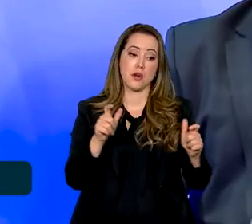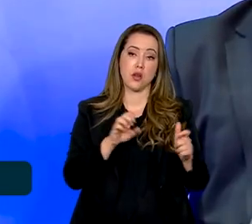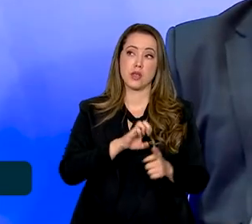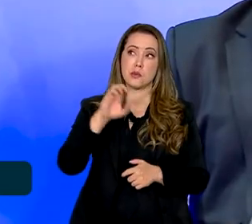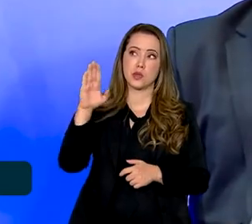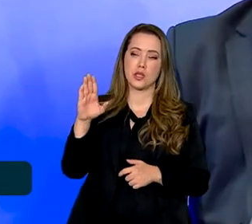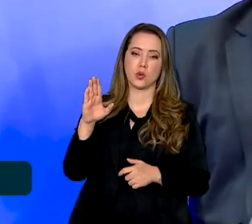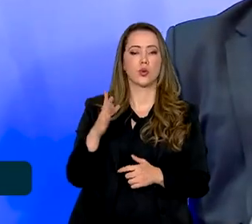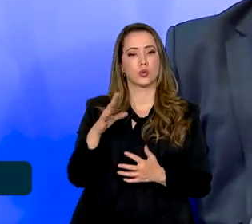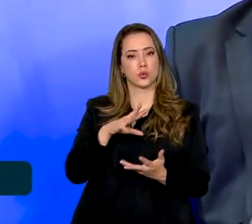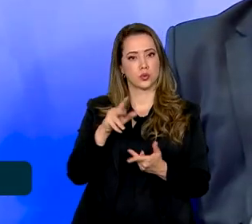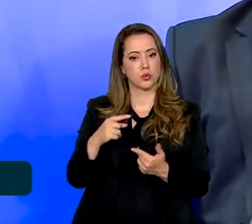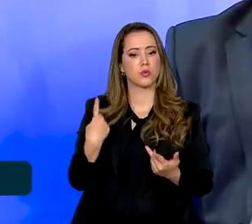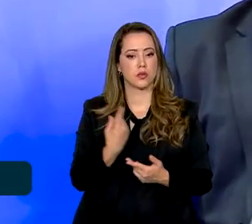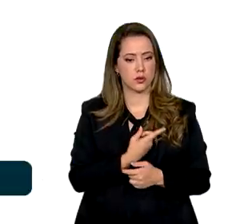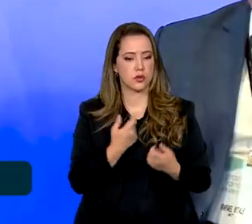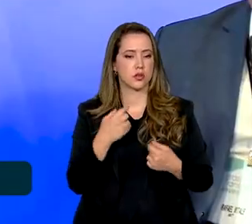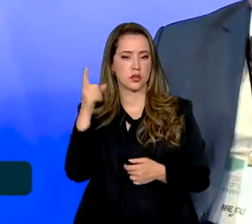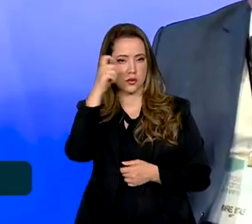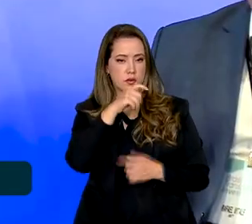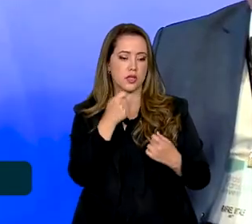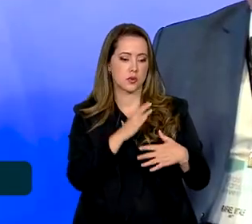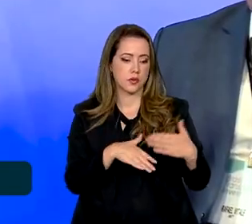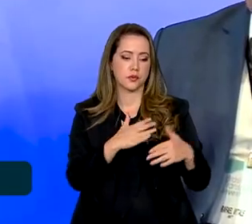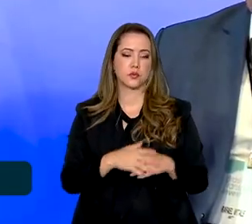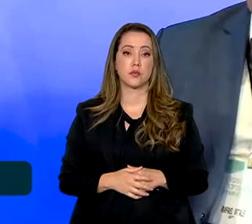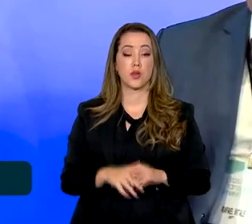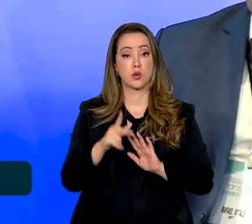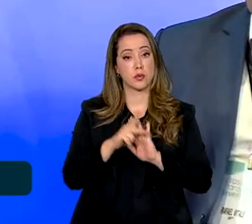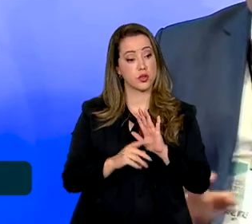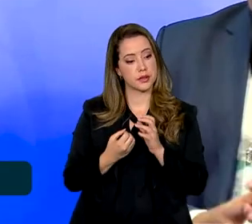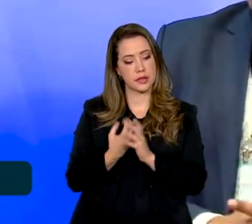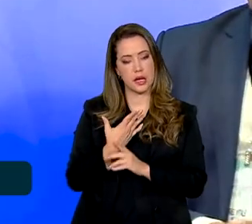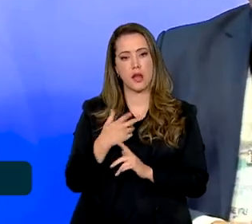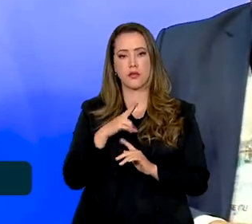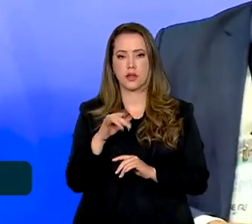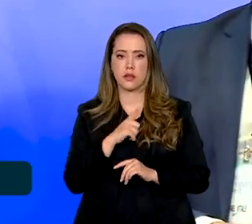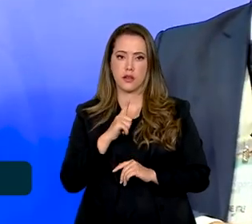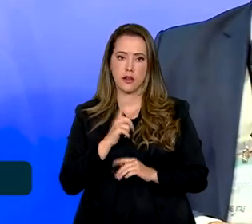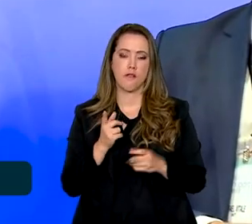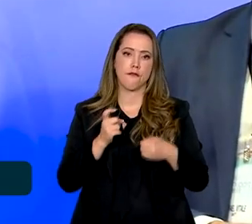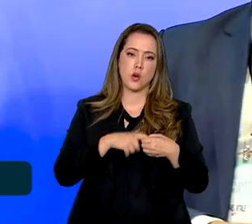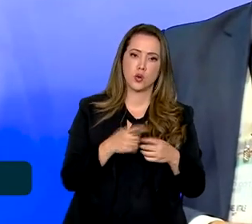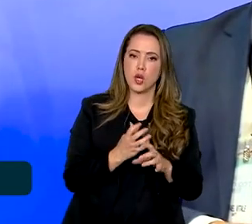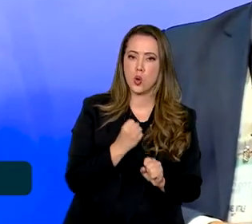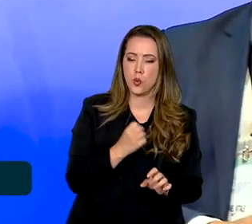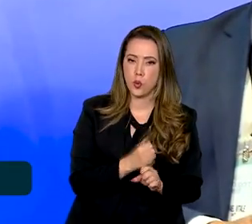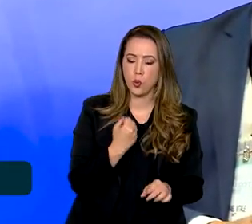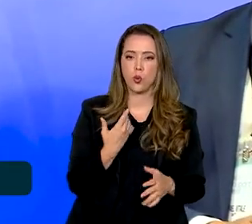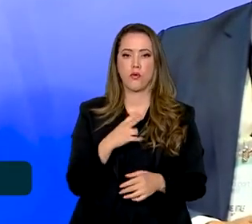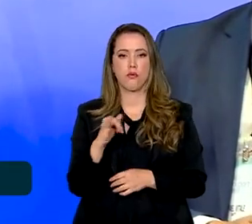temos dificuldade de infraestrutura e precisamos avançar. Os projetos que estamos construindo, eles vão garantir rentabilidade, eles vão